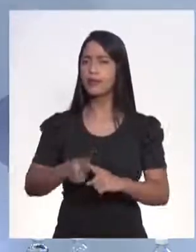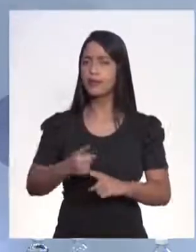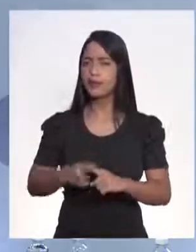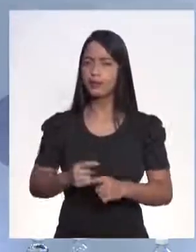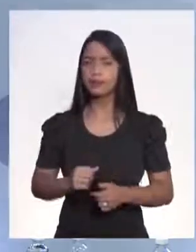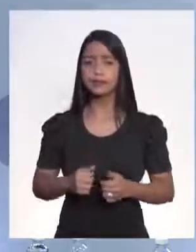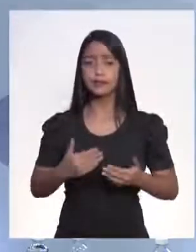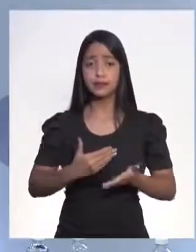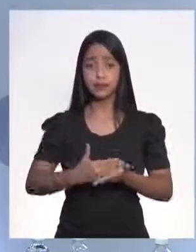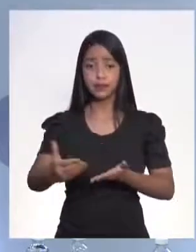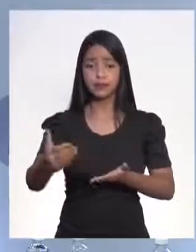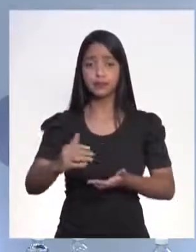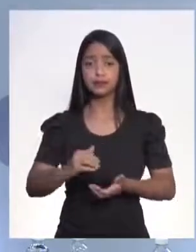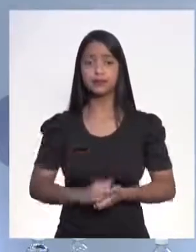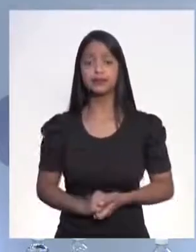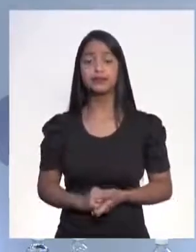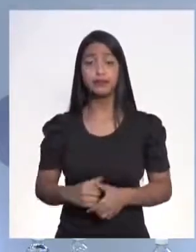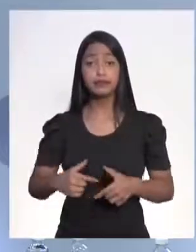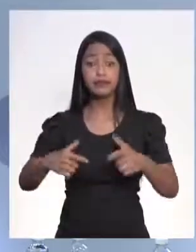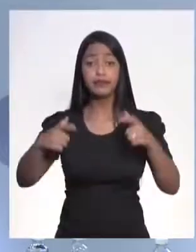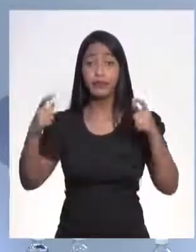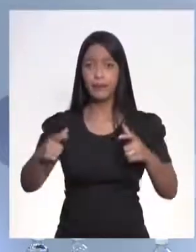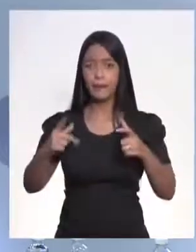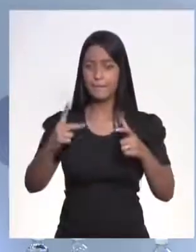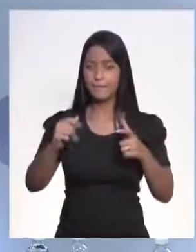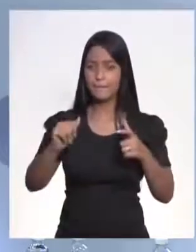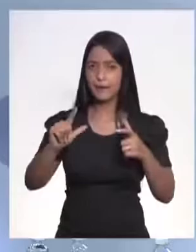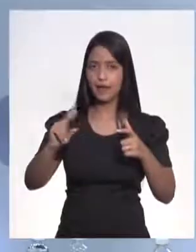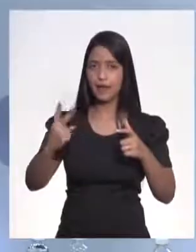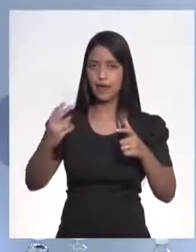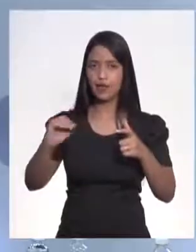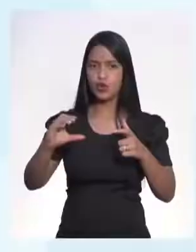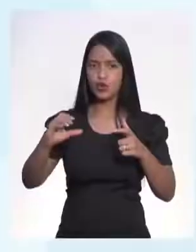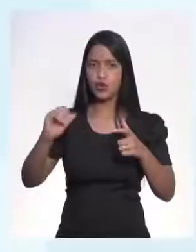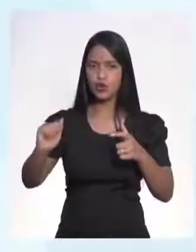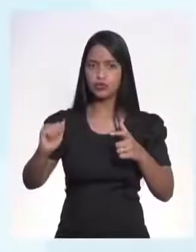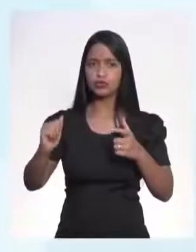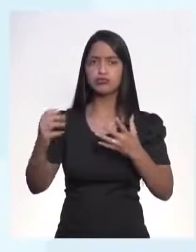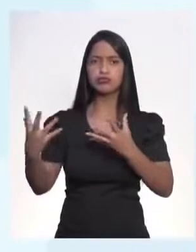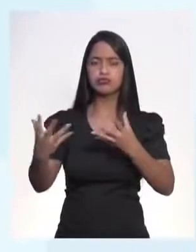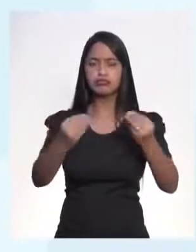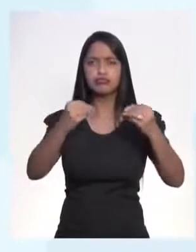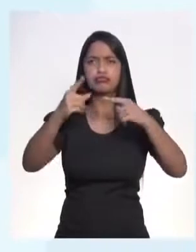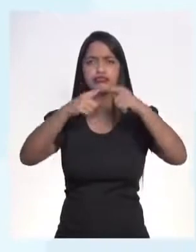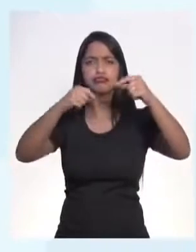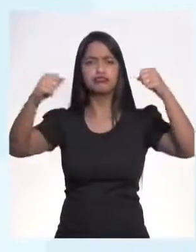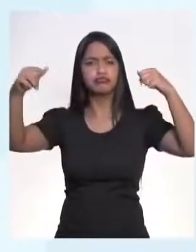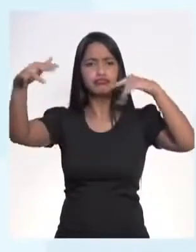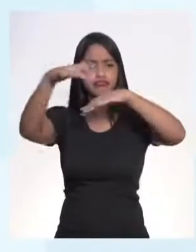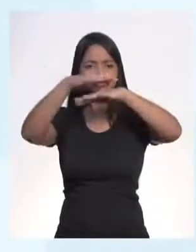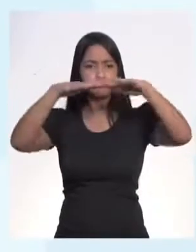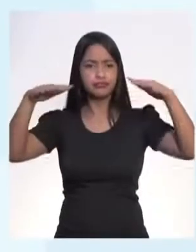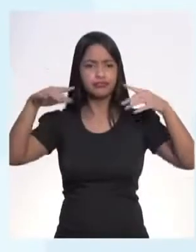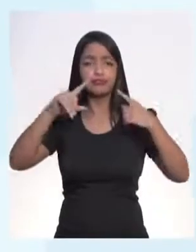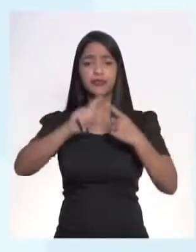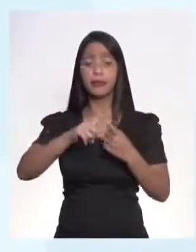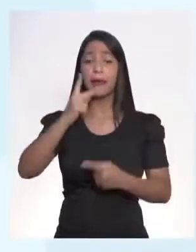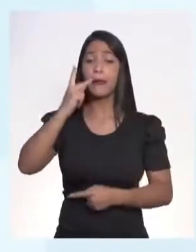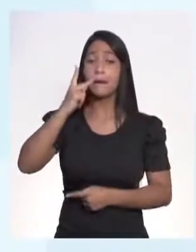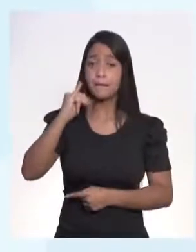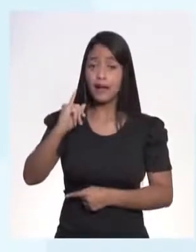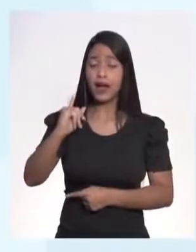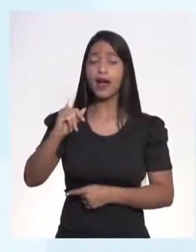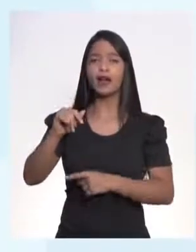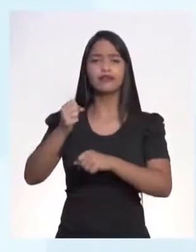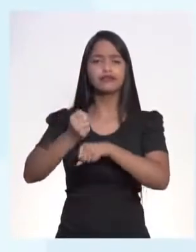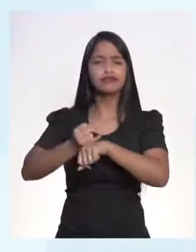pelos a perfurado da Palhoça milhões de astros agarram-se luzindo o pai a muito